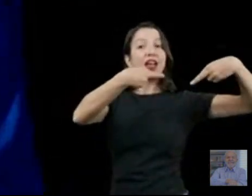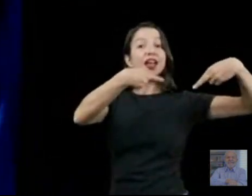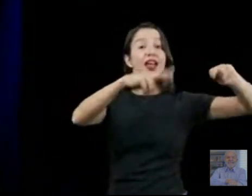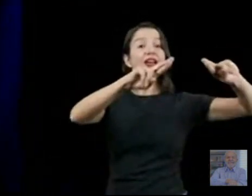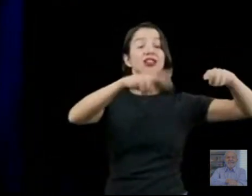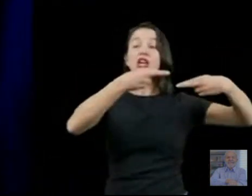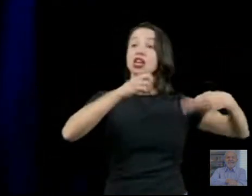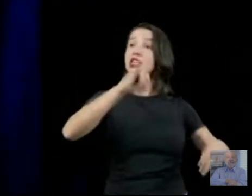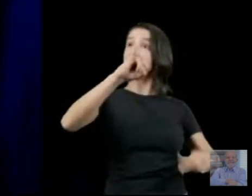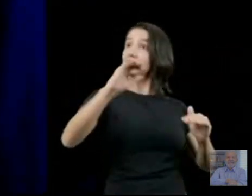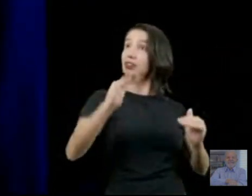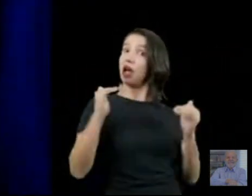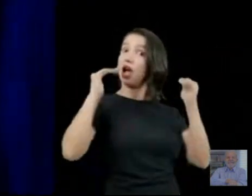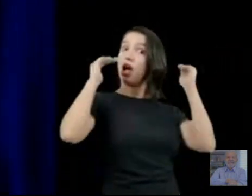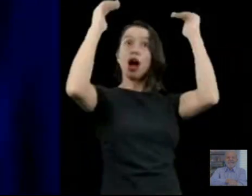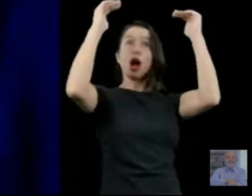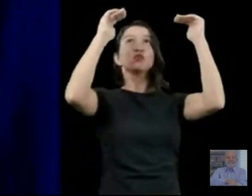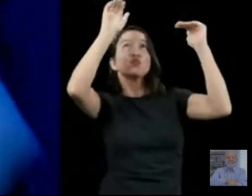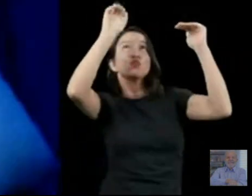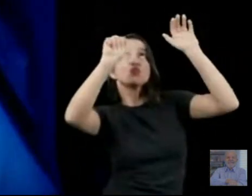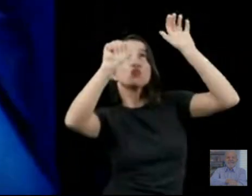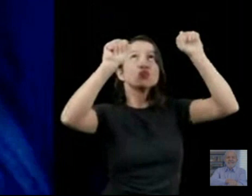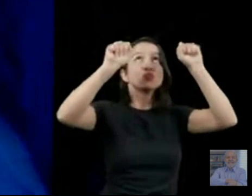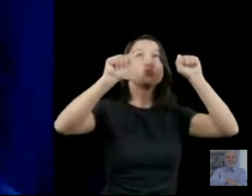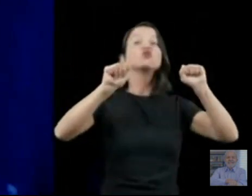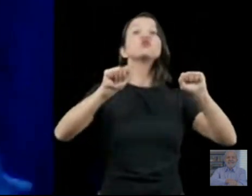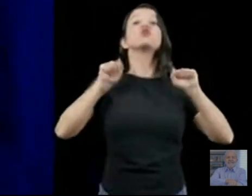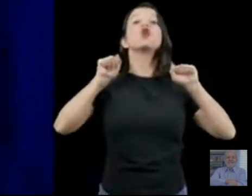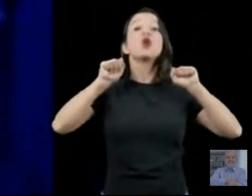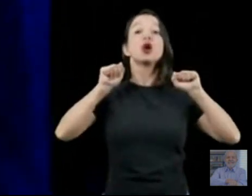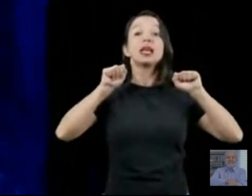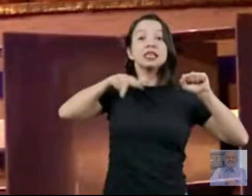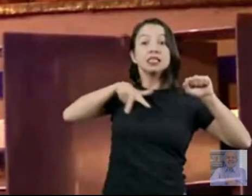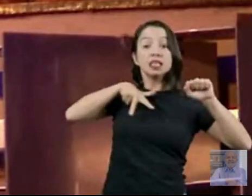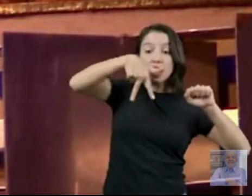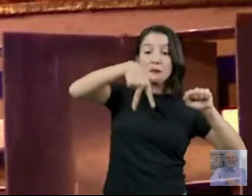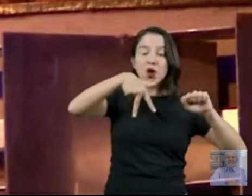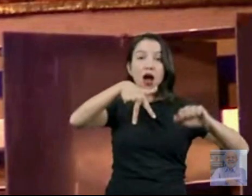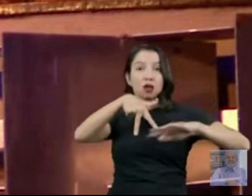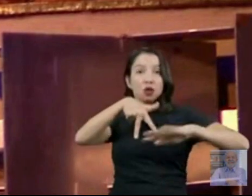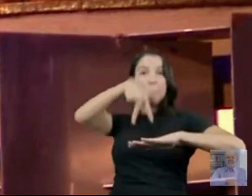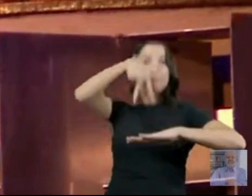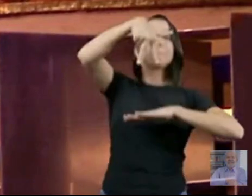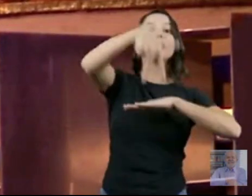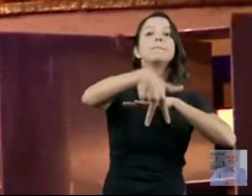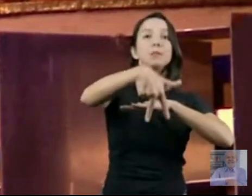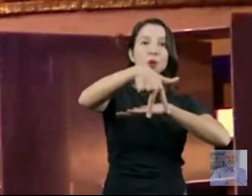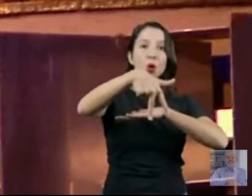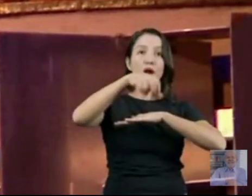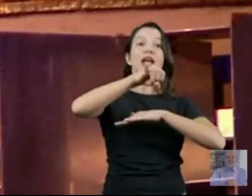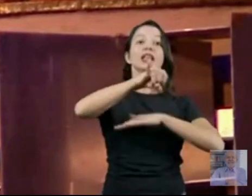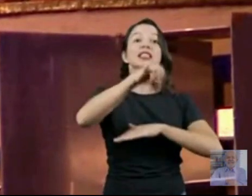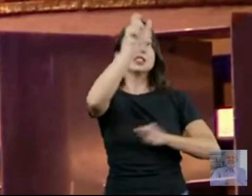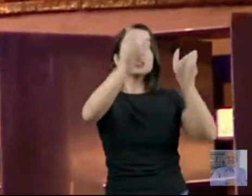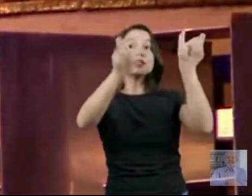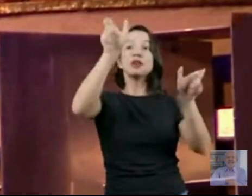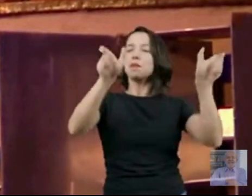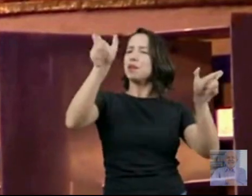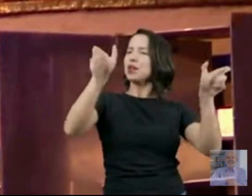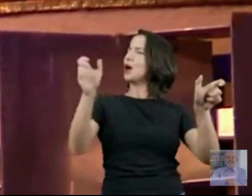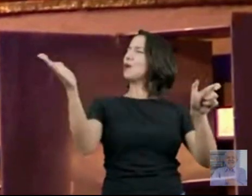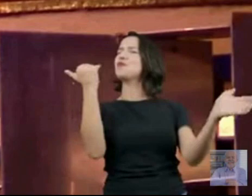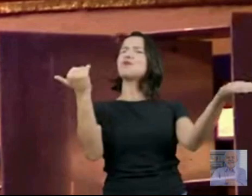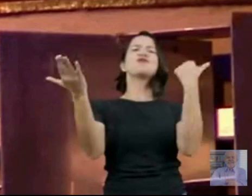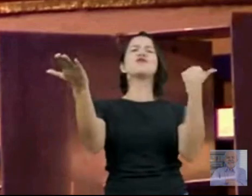alcança, tem buraco a gente pula, tem mais gente aumenta o caldo, tem vice a gente é Geraldo, tem Brasil a gente